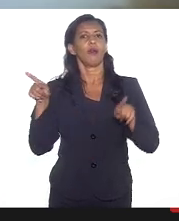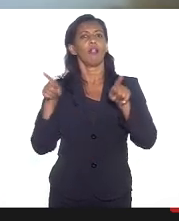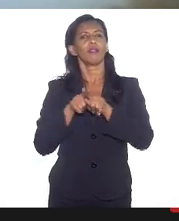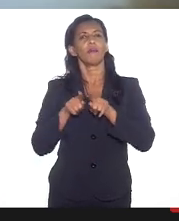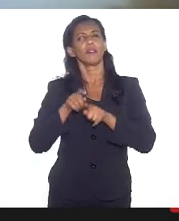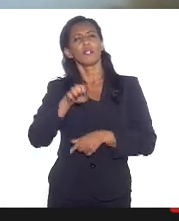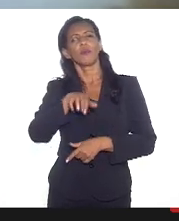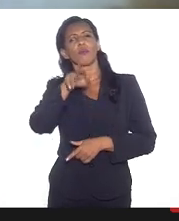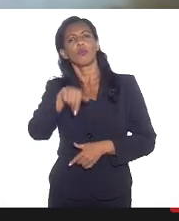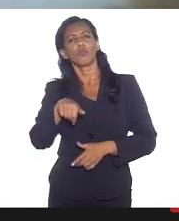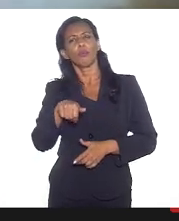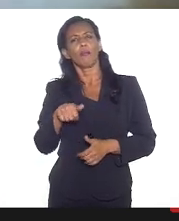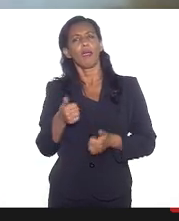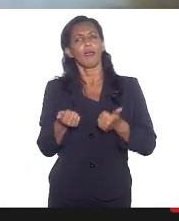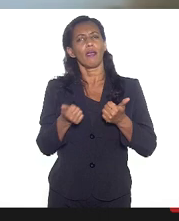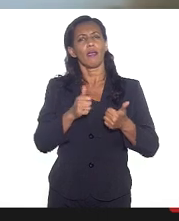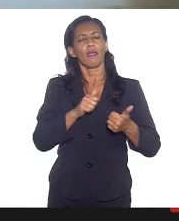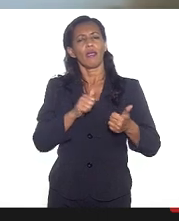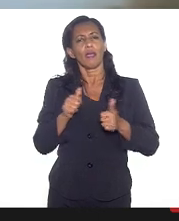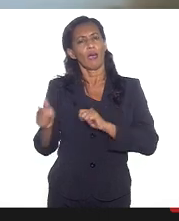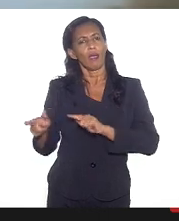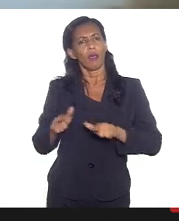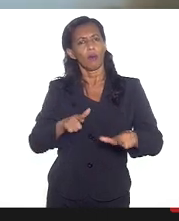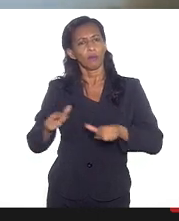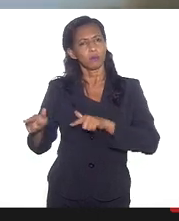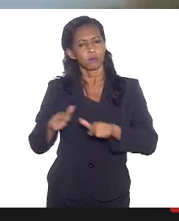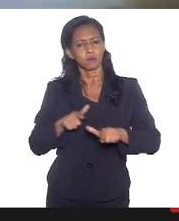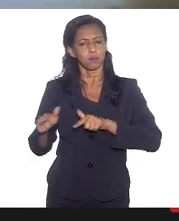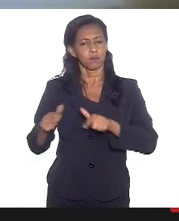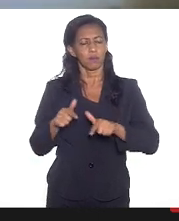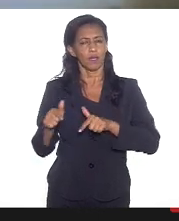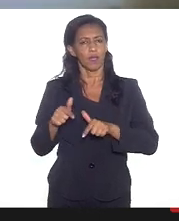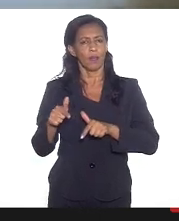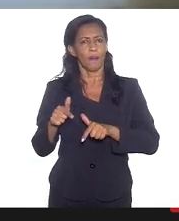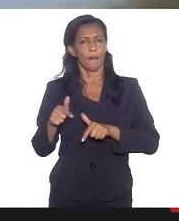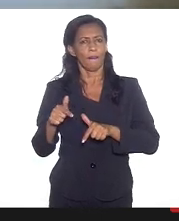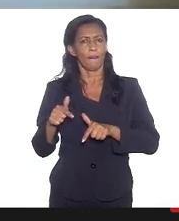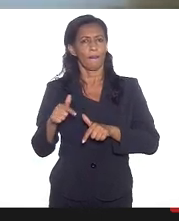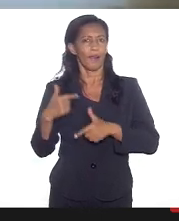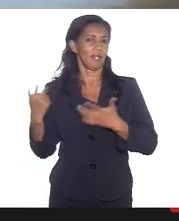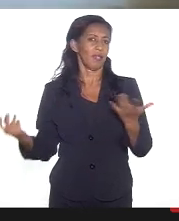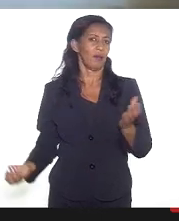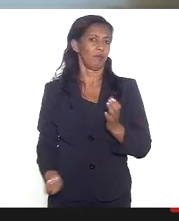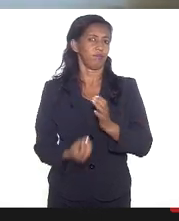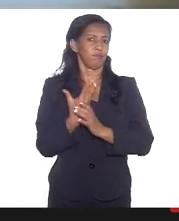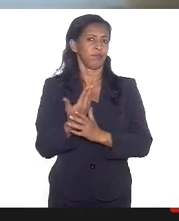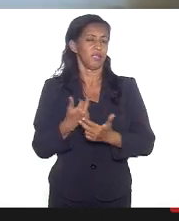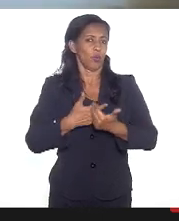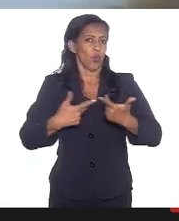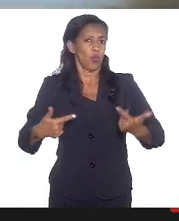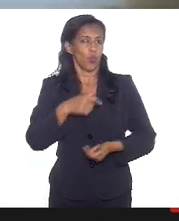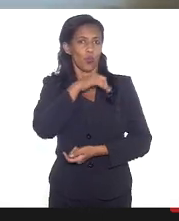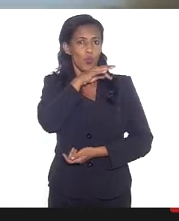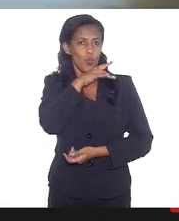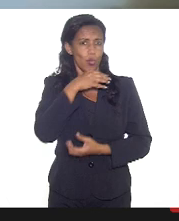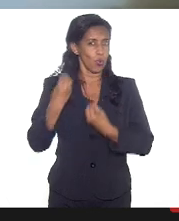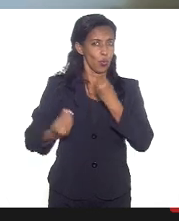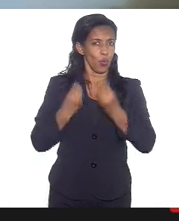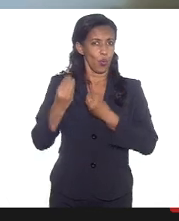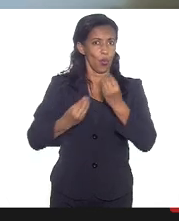bem regulamentados, né, para que no tempo não viesse ativos podres, como a gente costuma